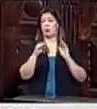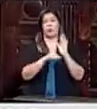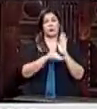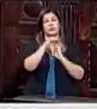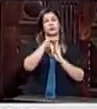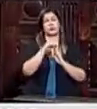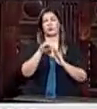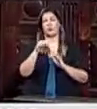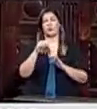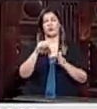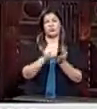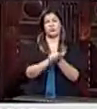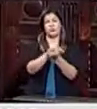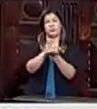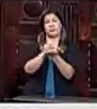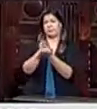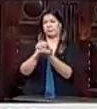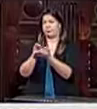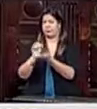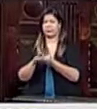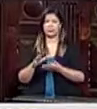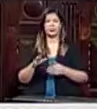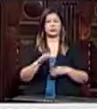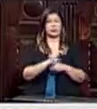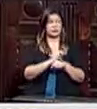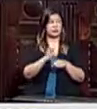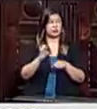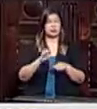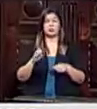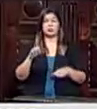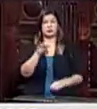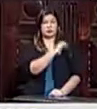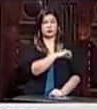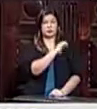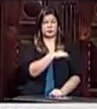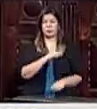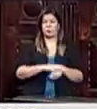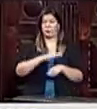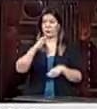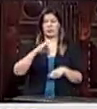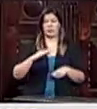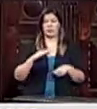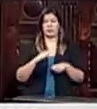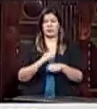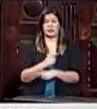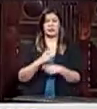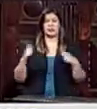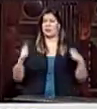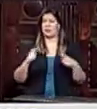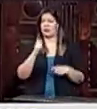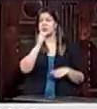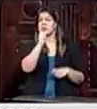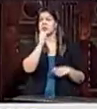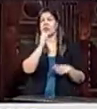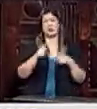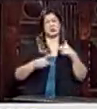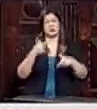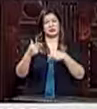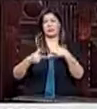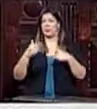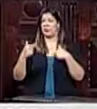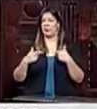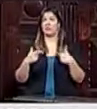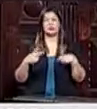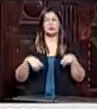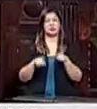desemprego. O estado do Rio de Janeiro é o estado onde mais cresceu o desemprego de um ano para cá. E cresceu por